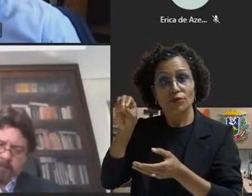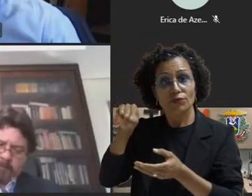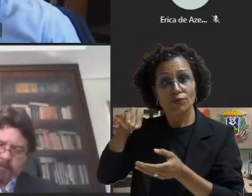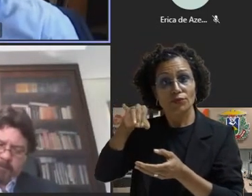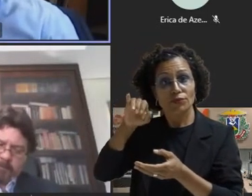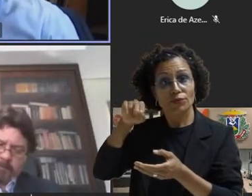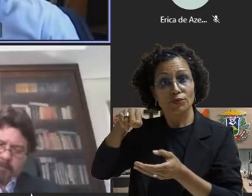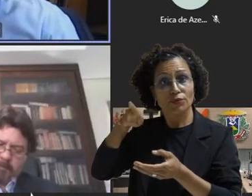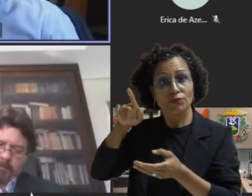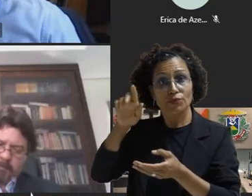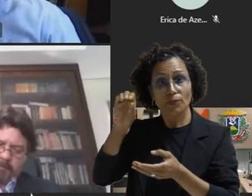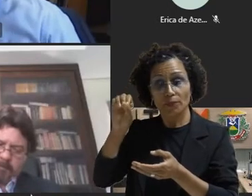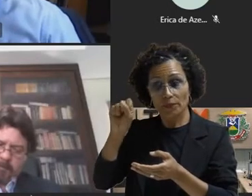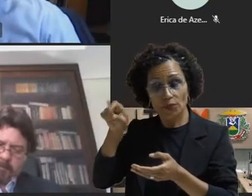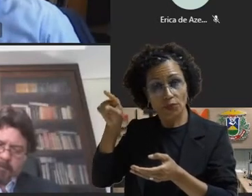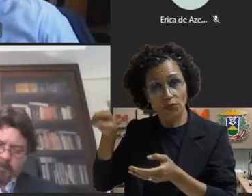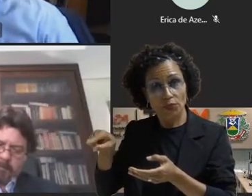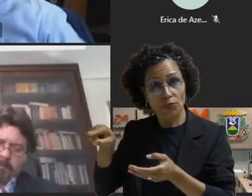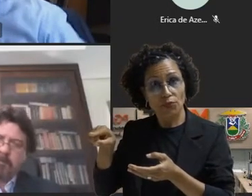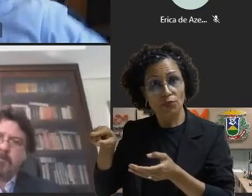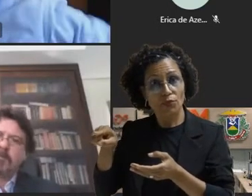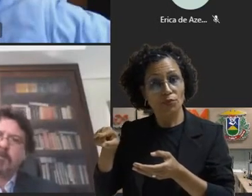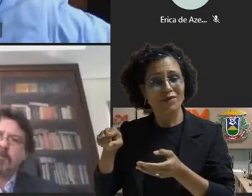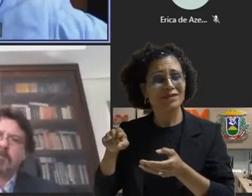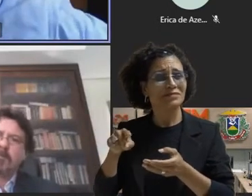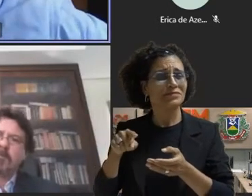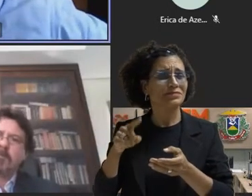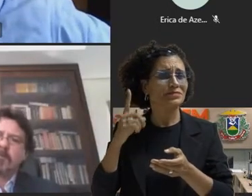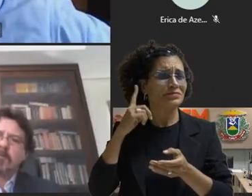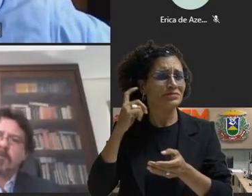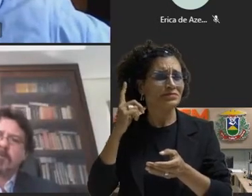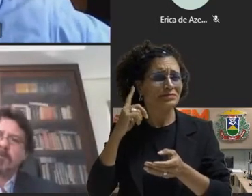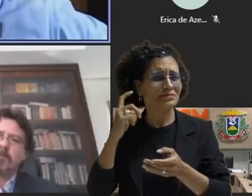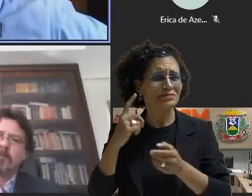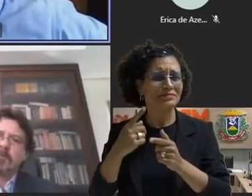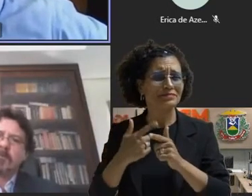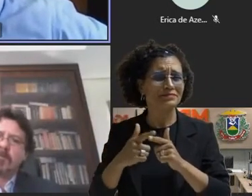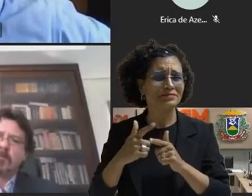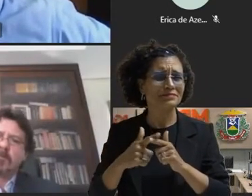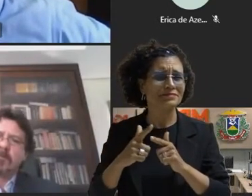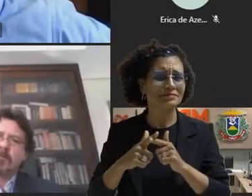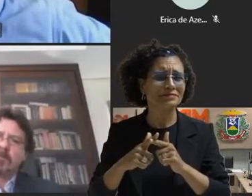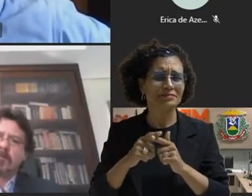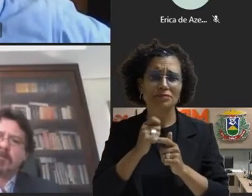acho que esse a gente podia colocar em deliberação. Muito obrigada.